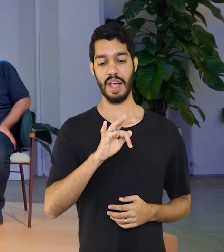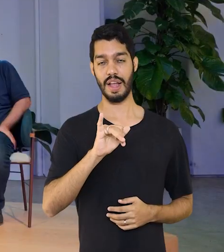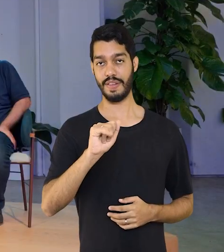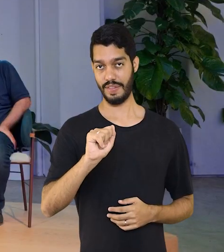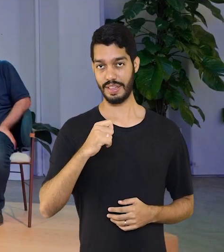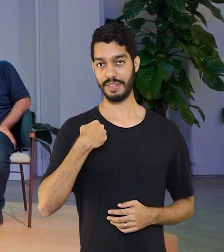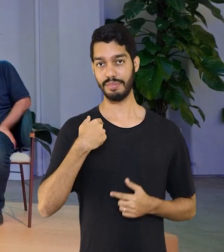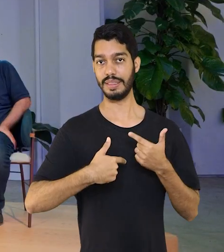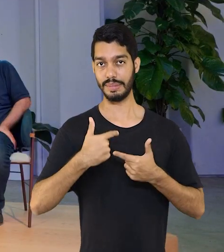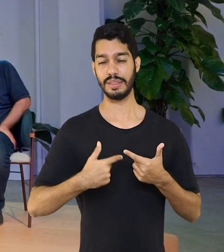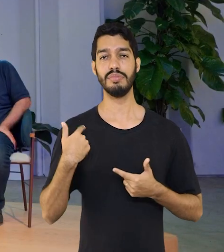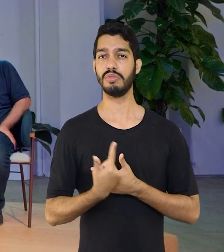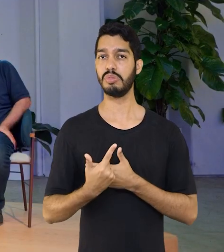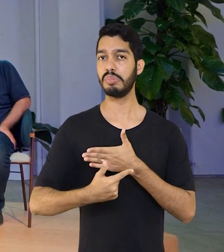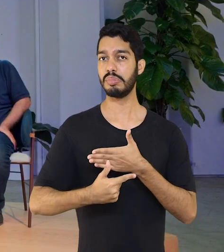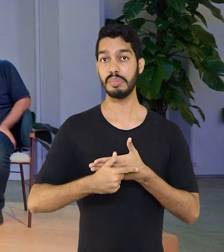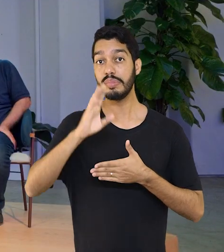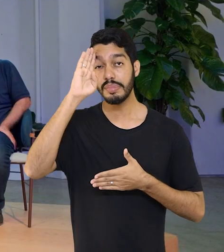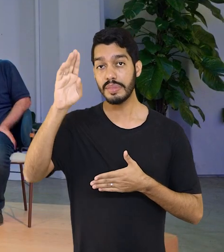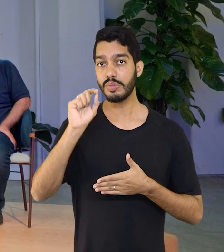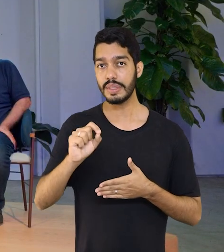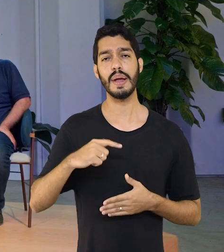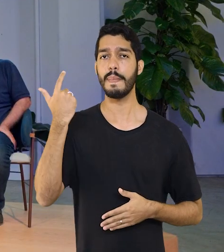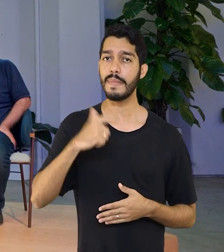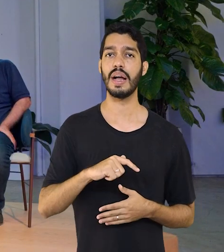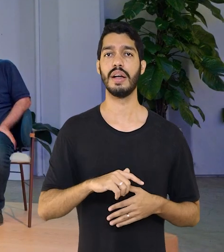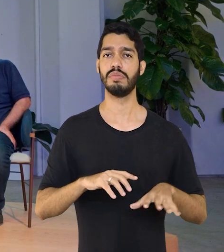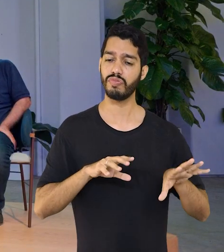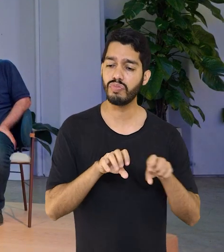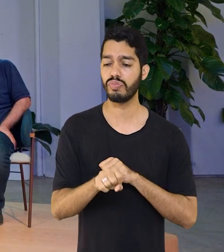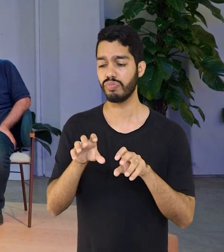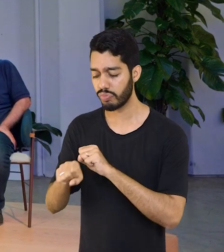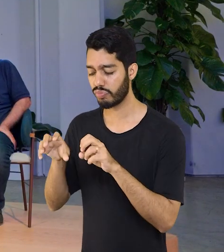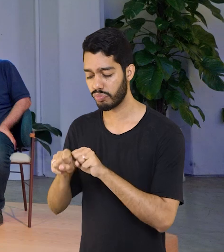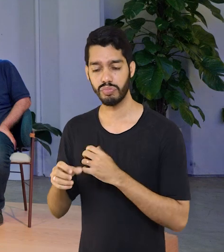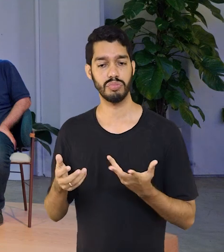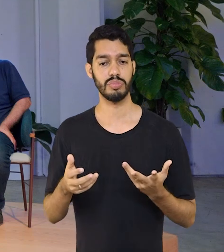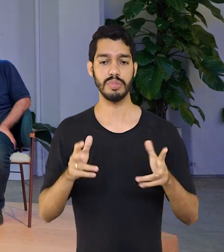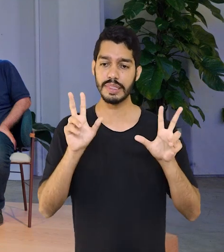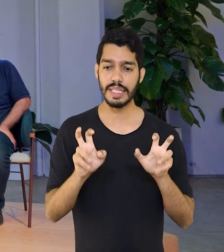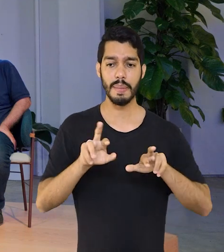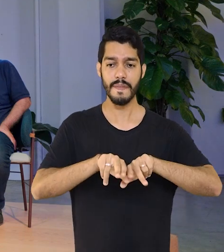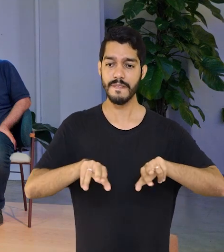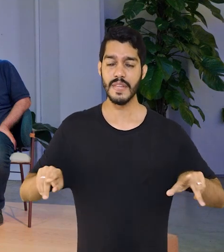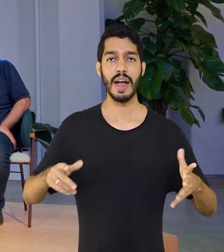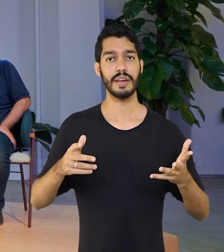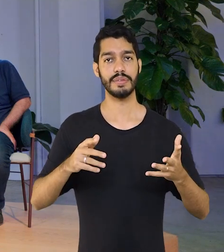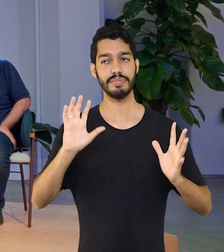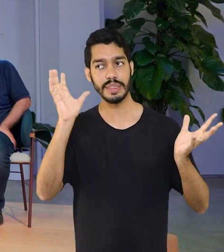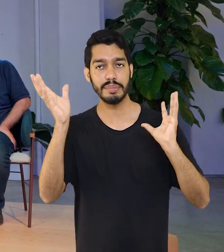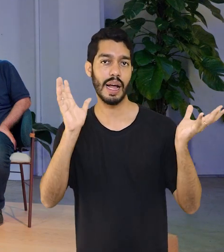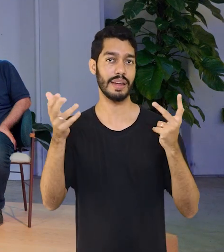é o trabalho que a AFIA faz, acho que o nosso papel assim, é reforçar a formação, trazer esses temas de